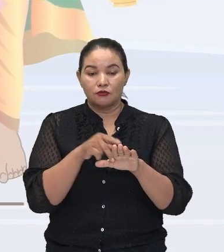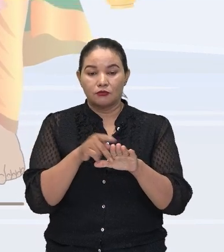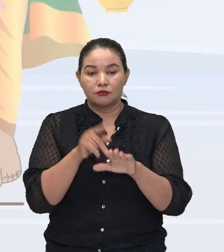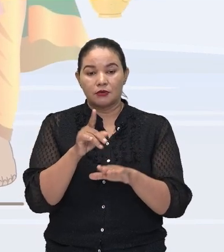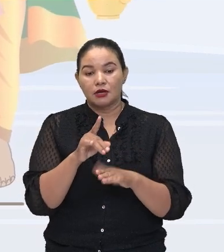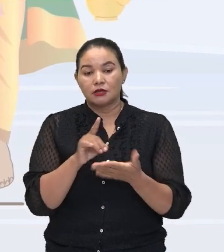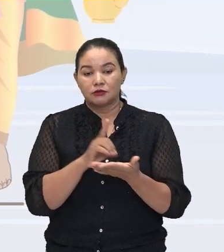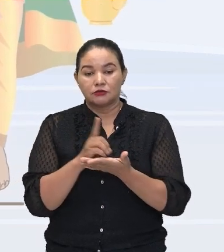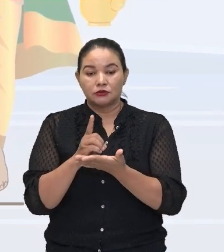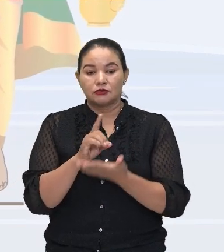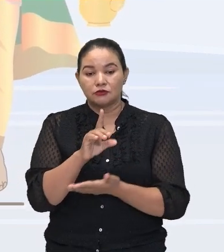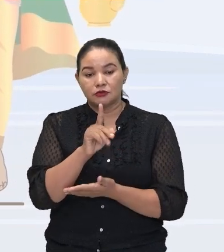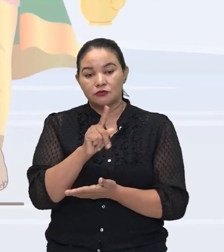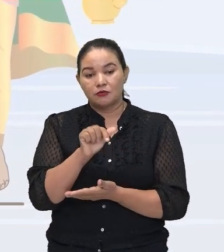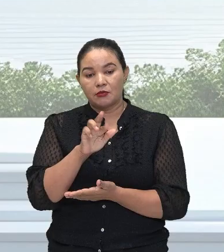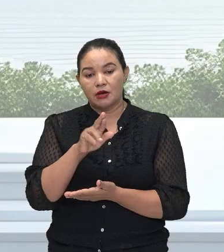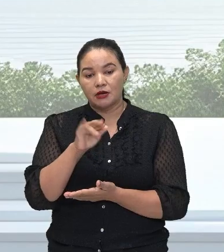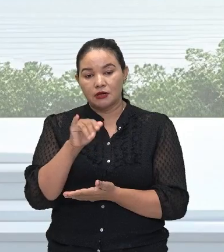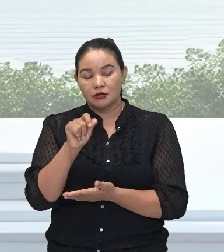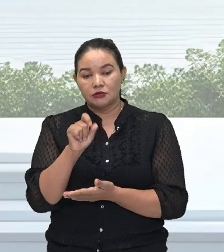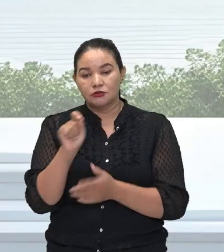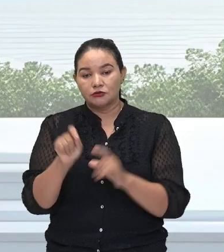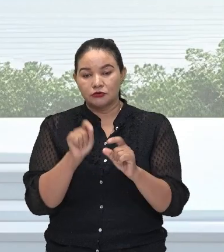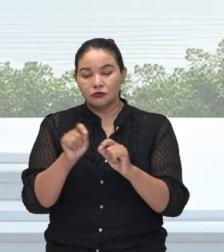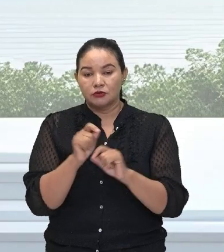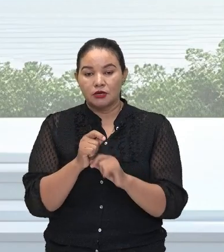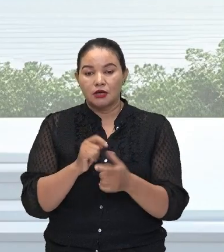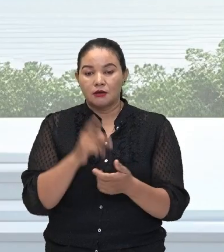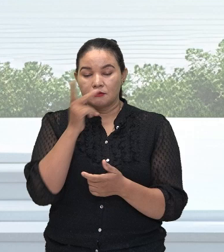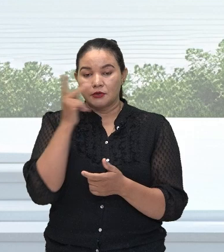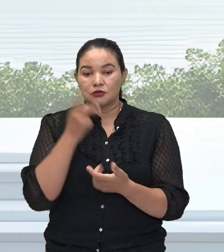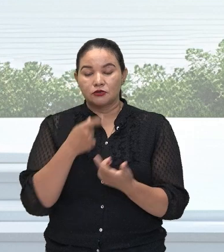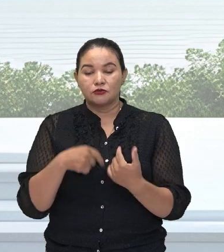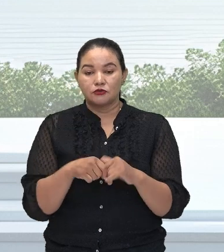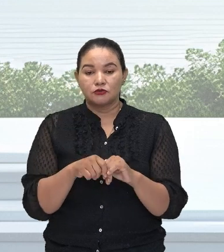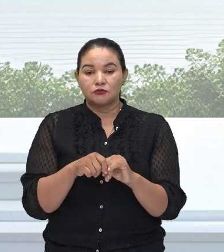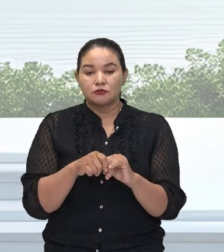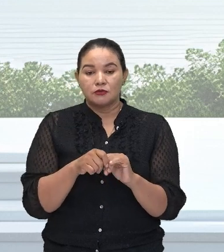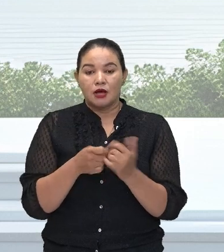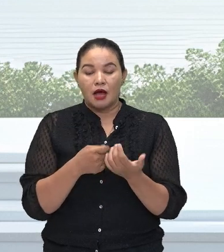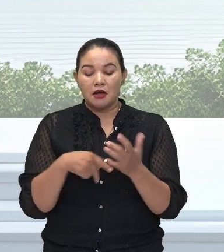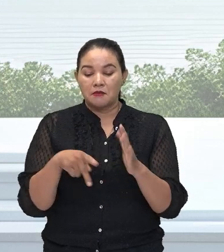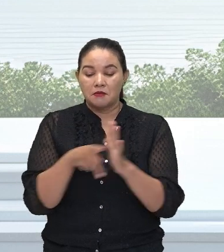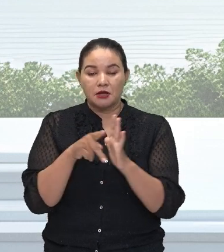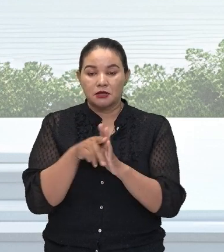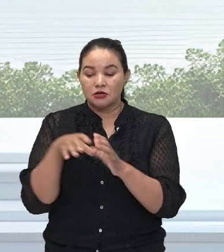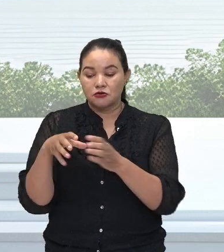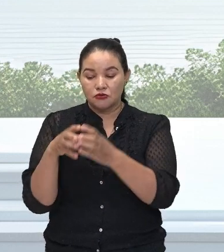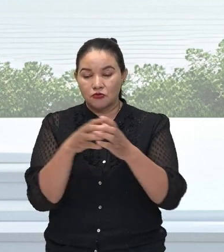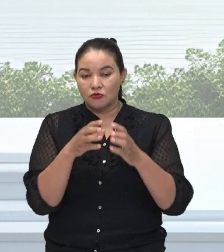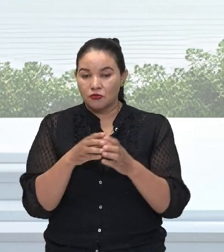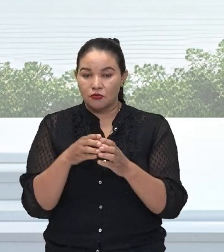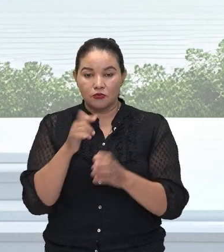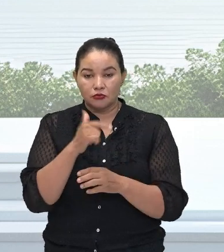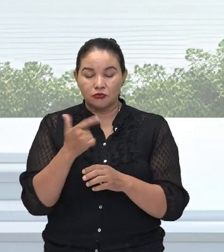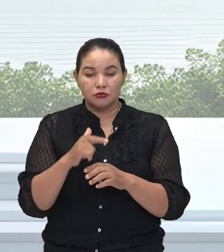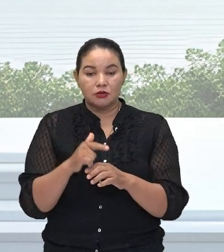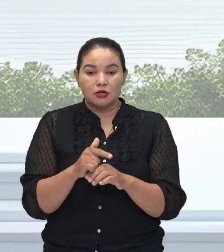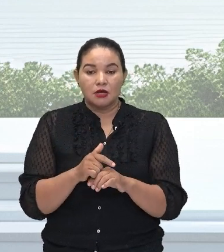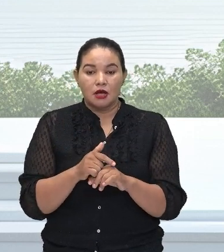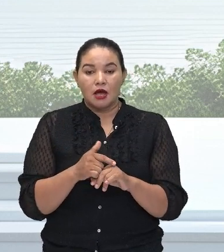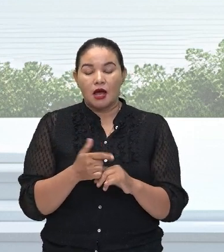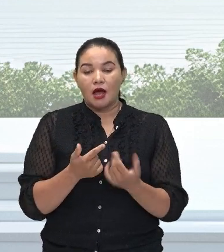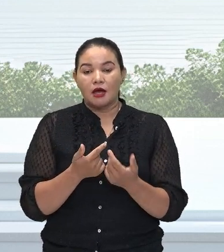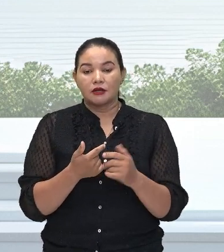os Dalits, os intocáveis, né? Aqueles que não pertencem a nenhuma casta e por isso mesmo vivem à margem